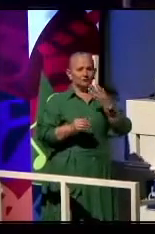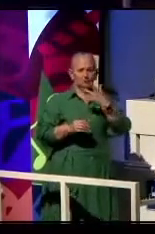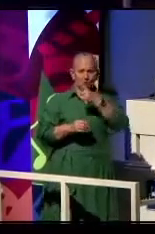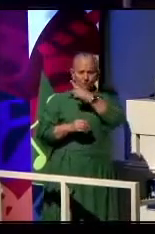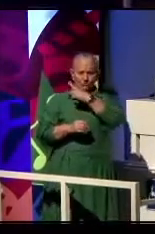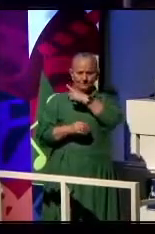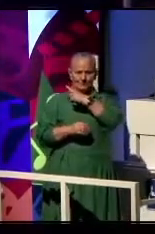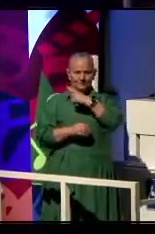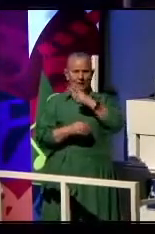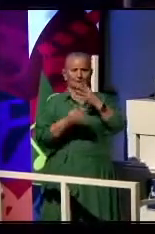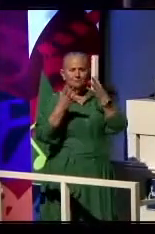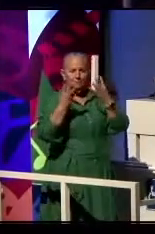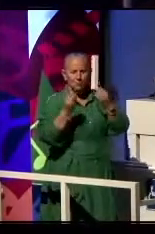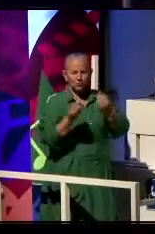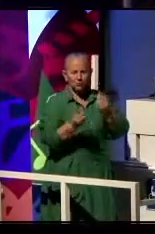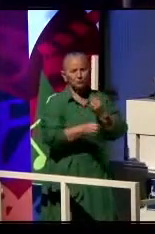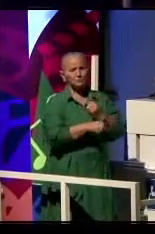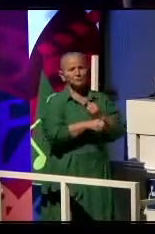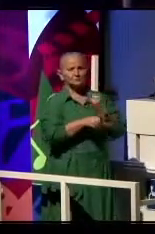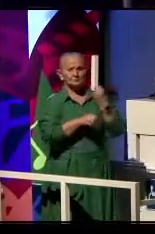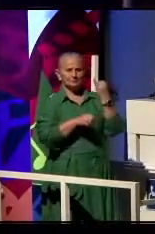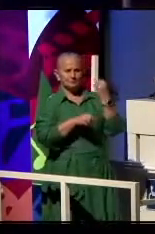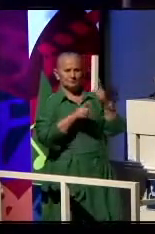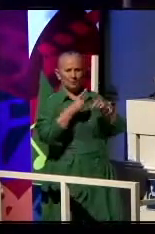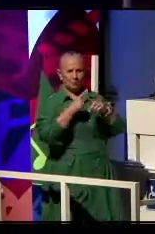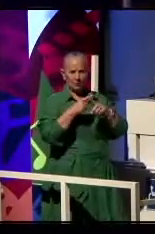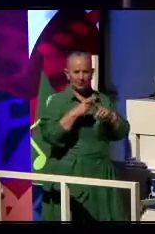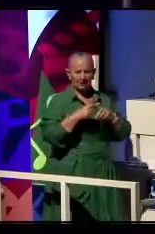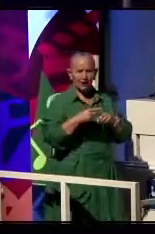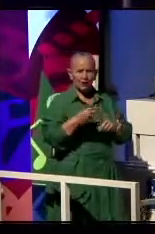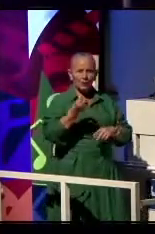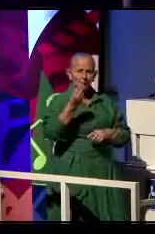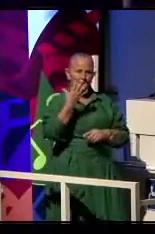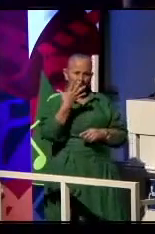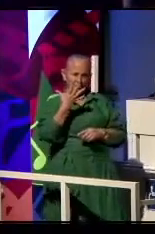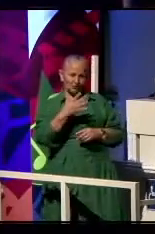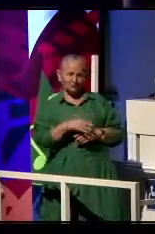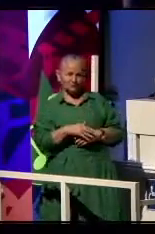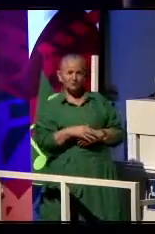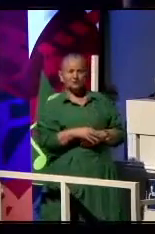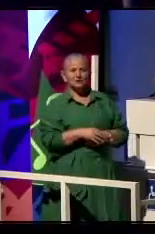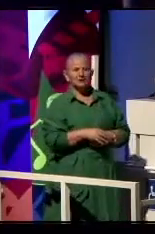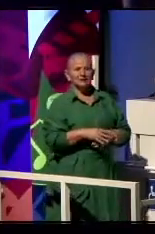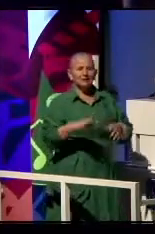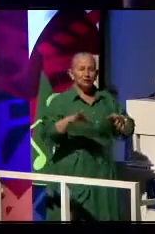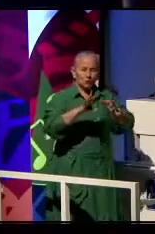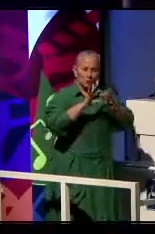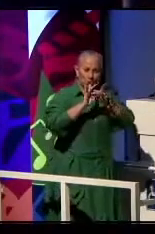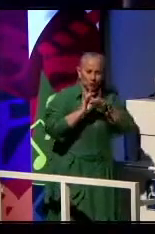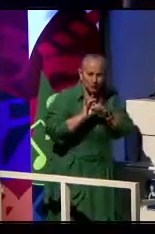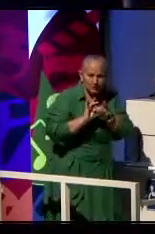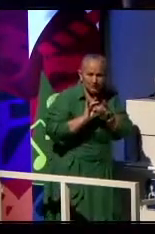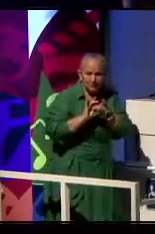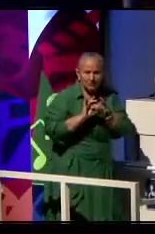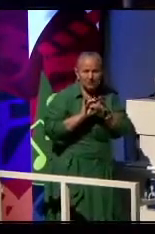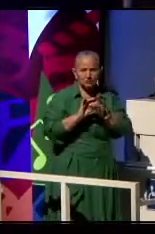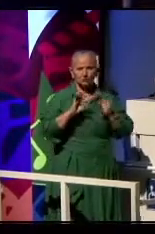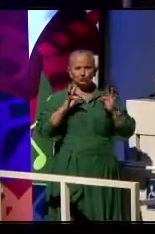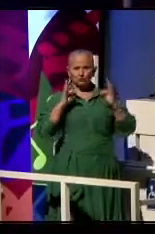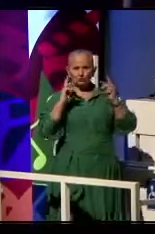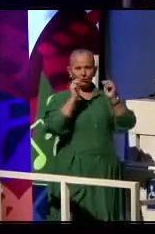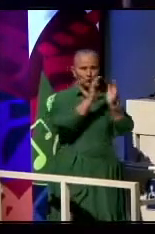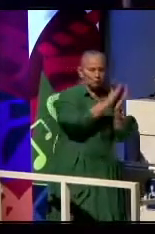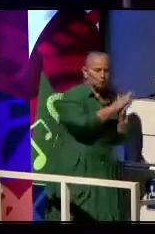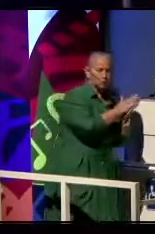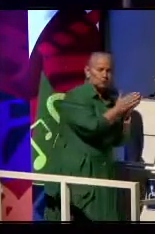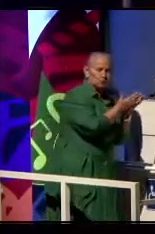foto muito importante, porque é uma foto rara que reúne o núcleo duro do Clube da Esquina.